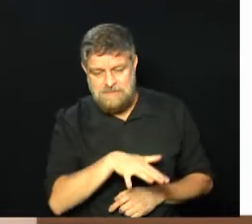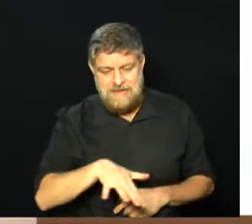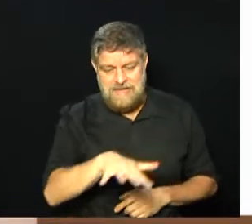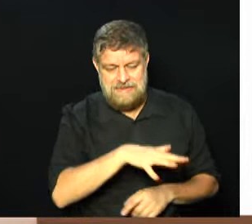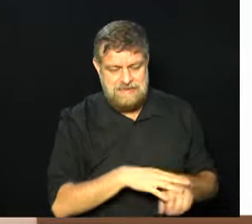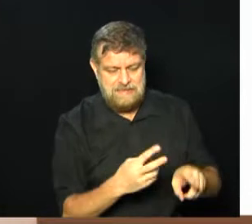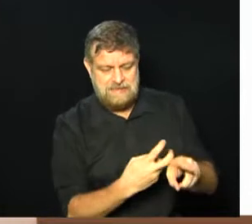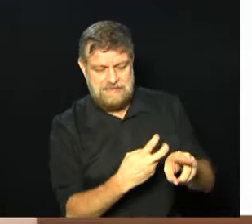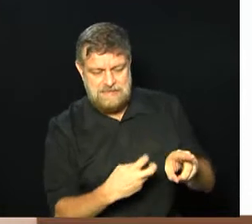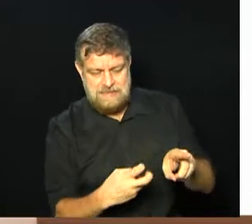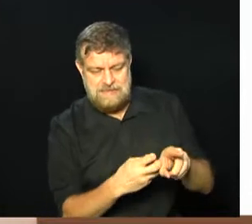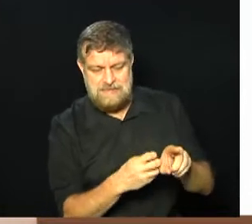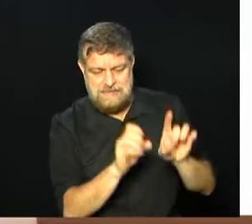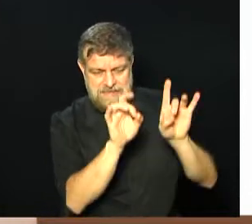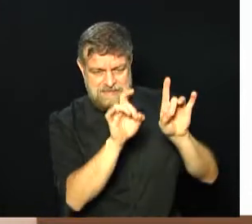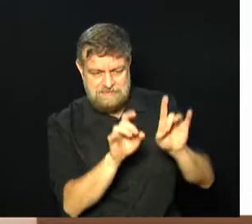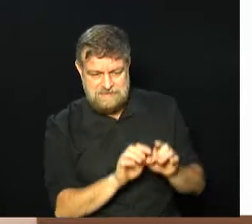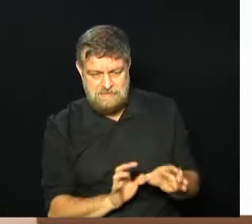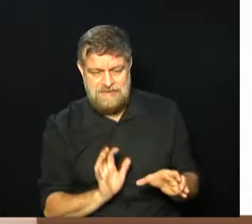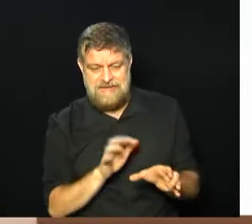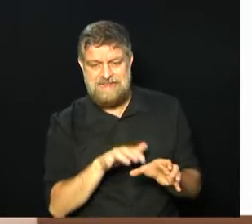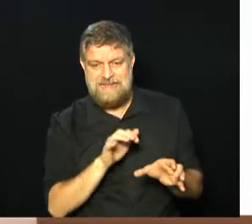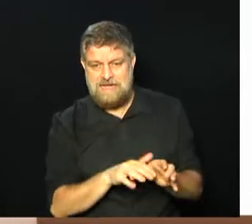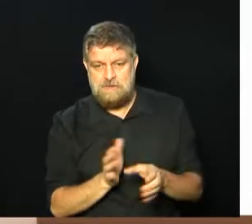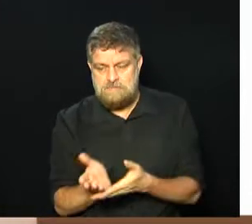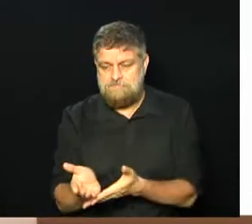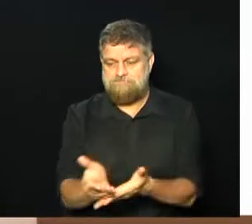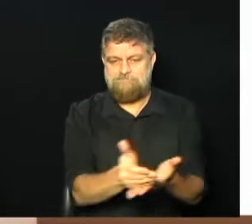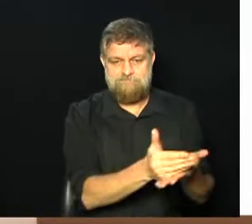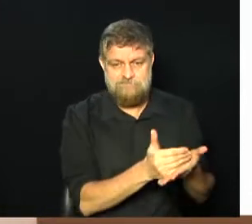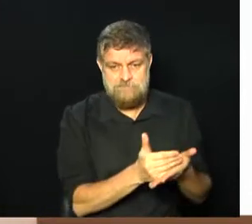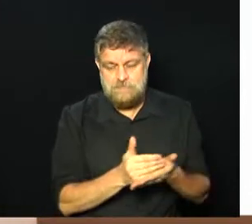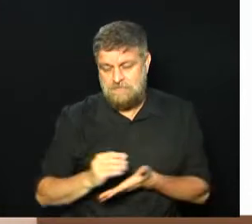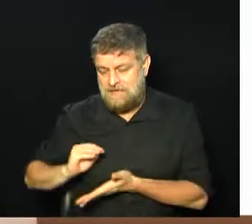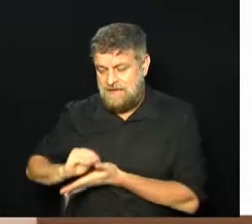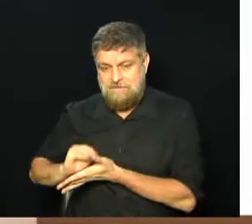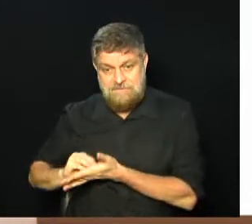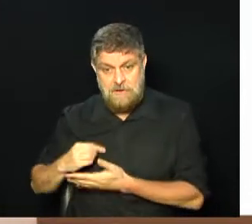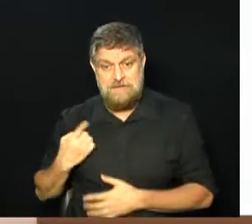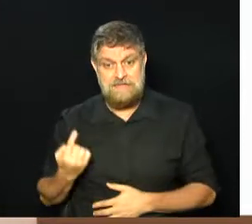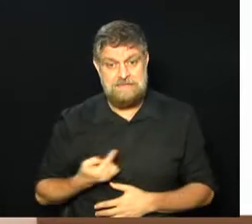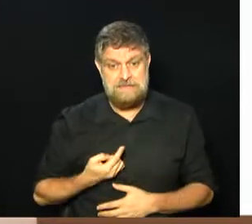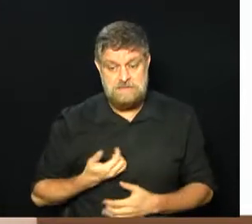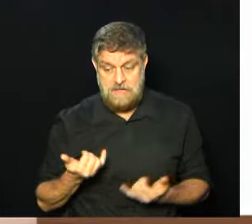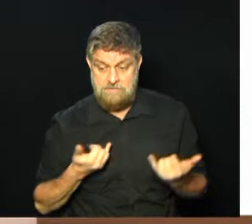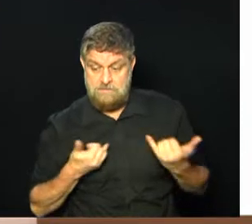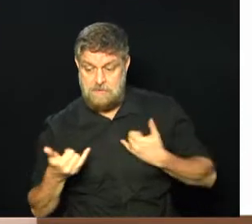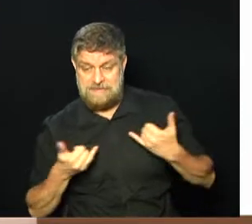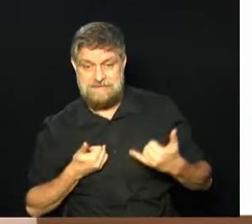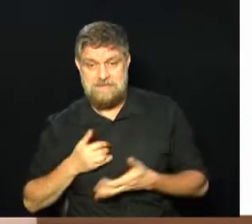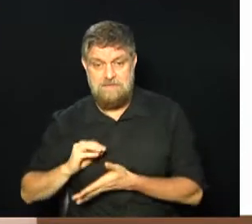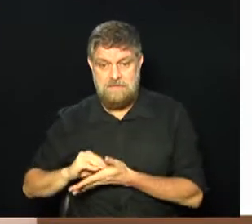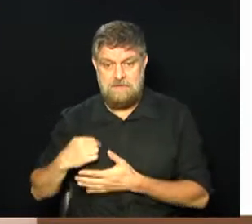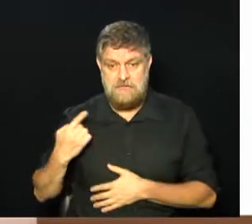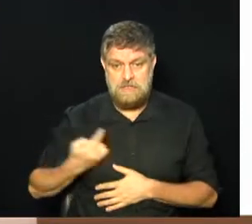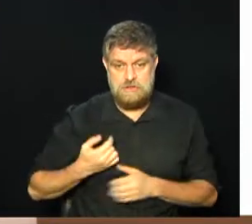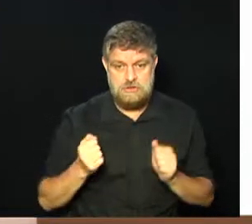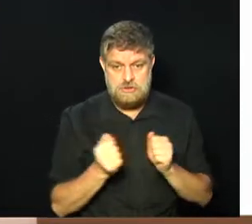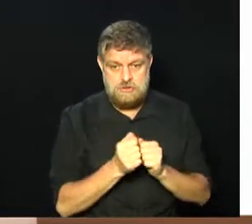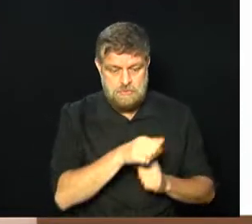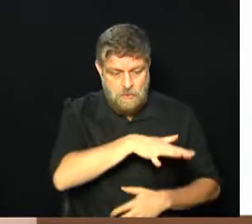atenção especializada na coleta de dados. A gente tem trabalhado também junto, no nosso grupo, com a própria Devisa, para